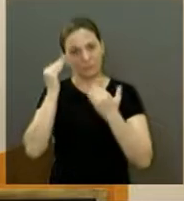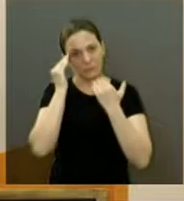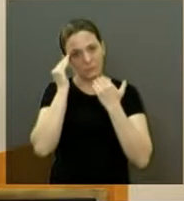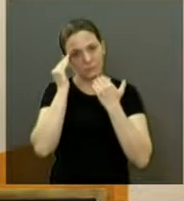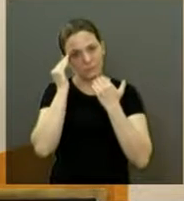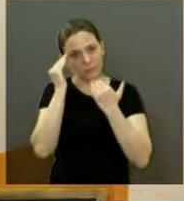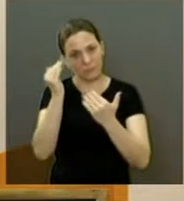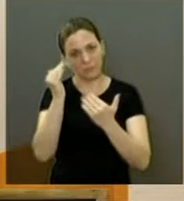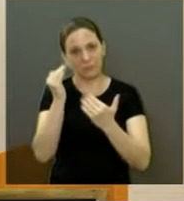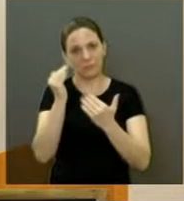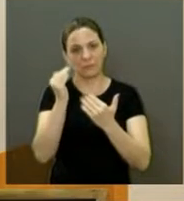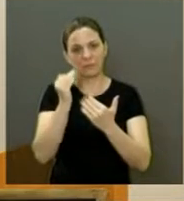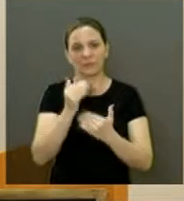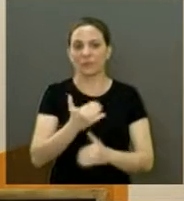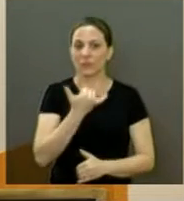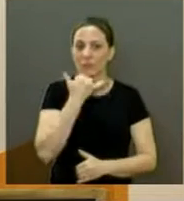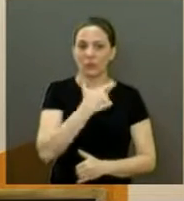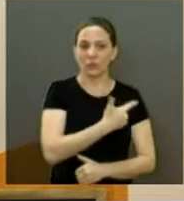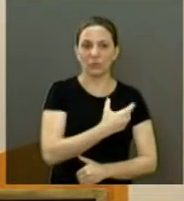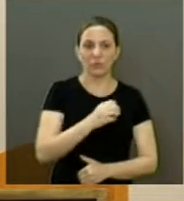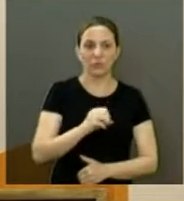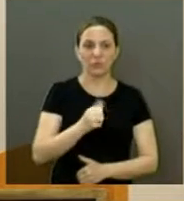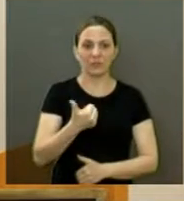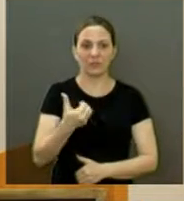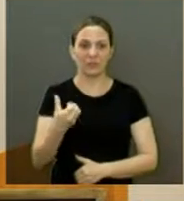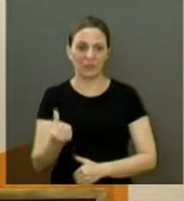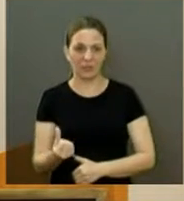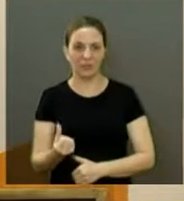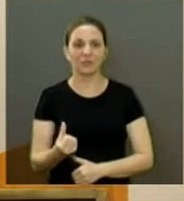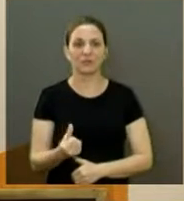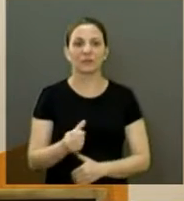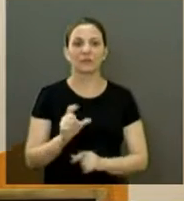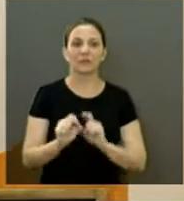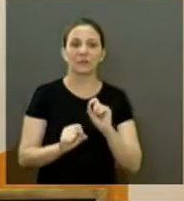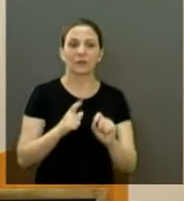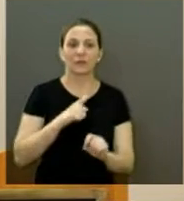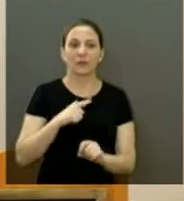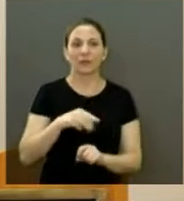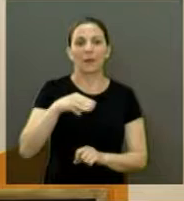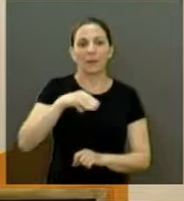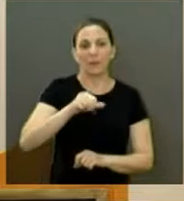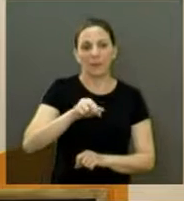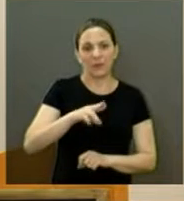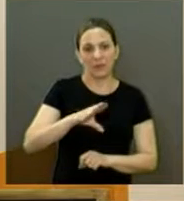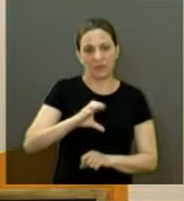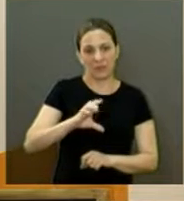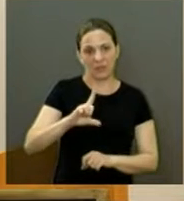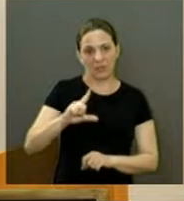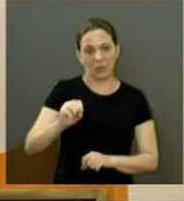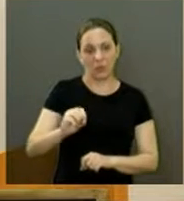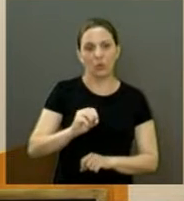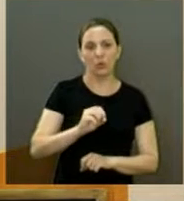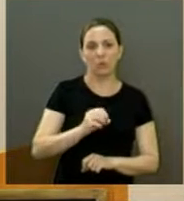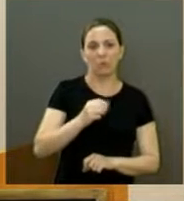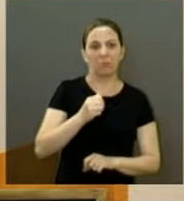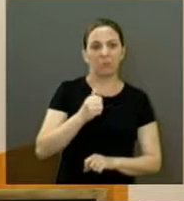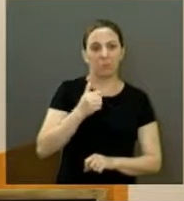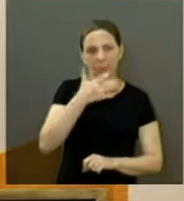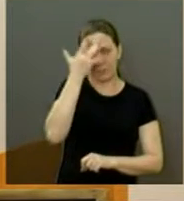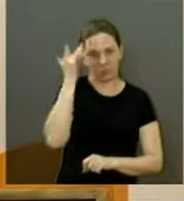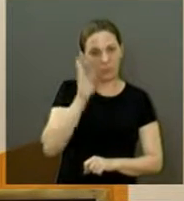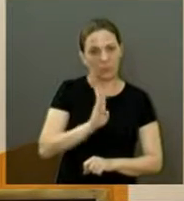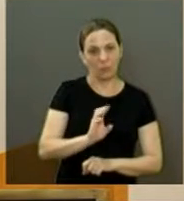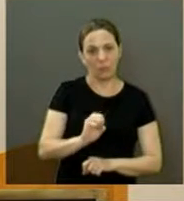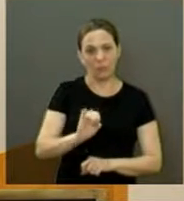o governo passado e todo o secretário marcelo entre o marcelo barbieri o boi todo mundo que